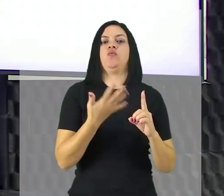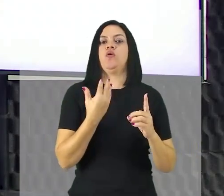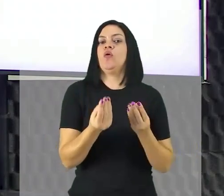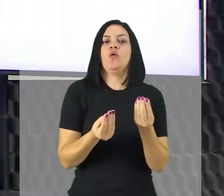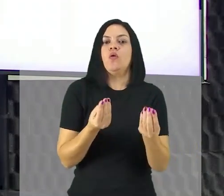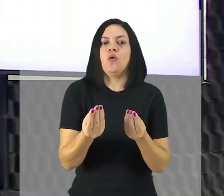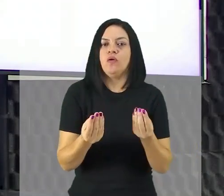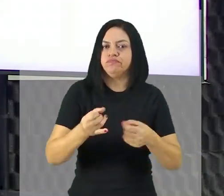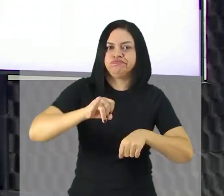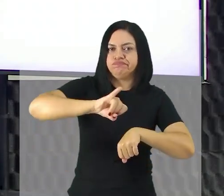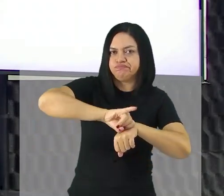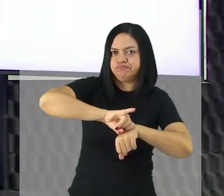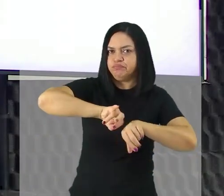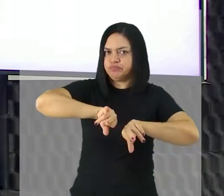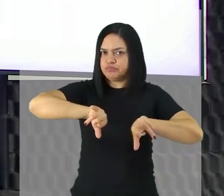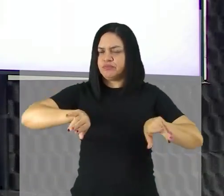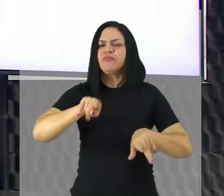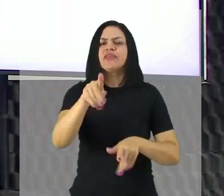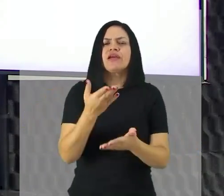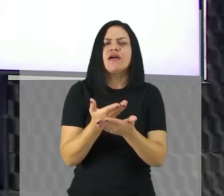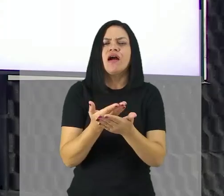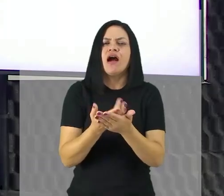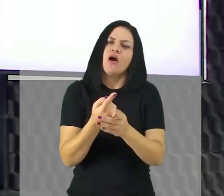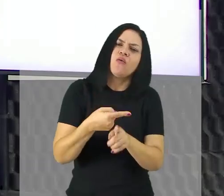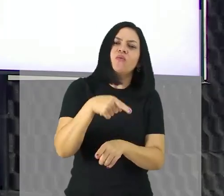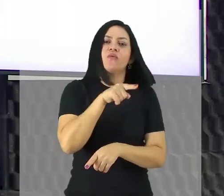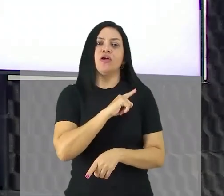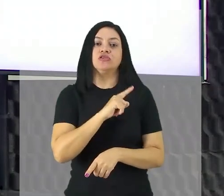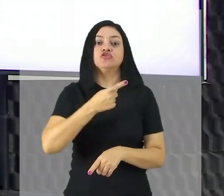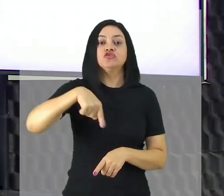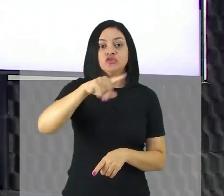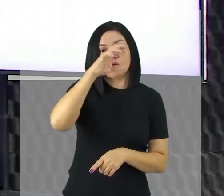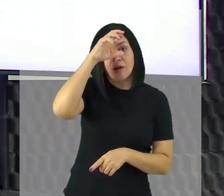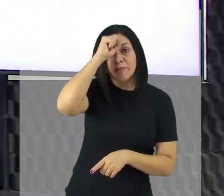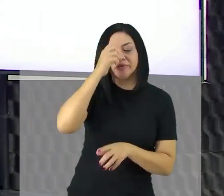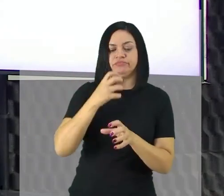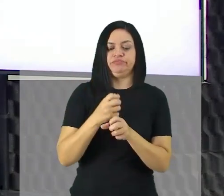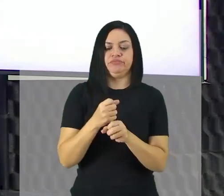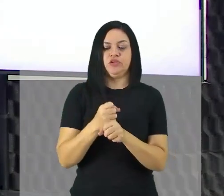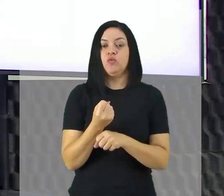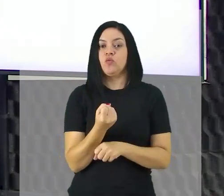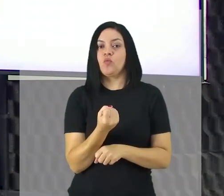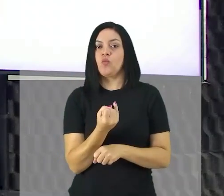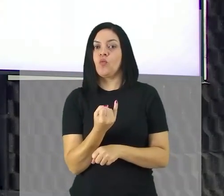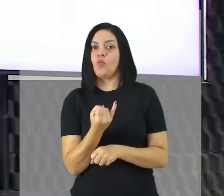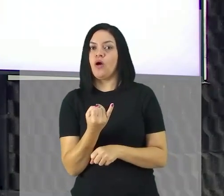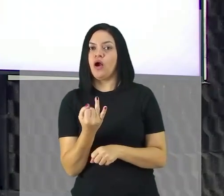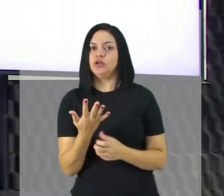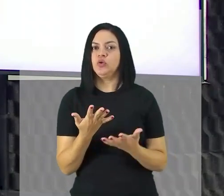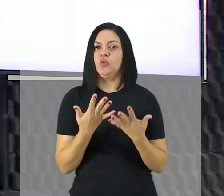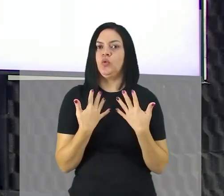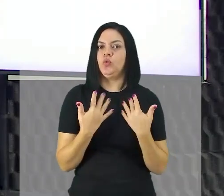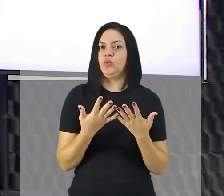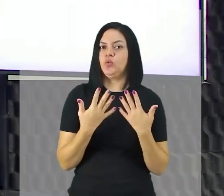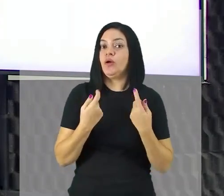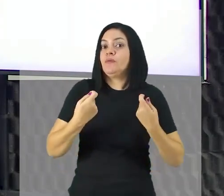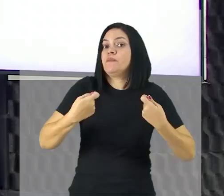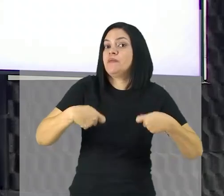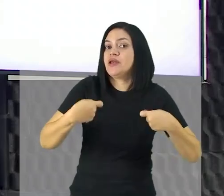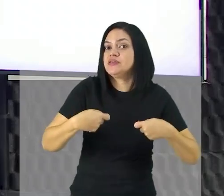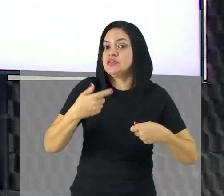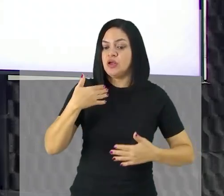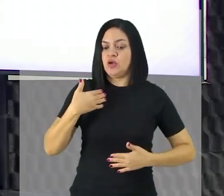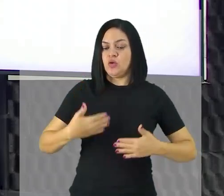aulas anteriores, a gente aprendeu a calcular quanto calor é necessário para aquecer